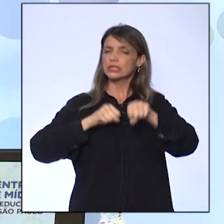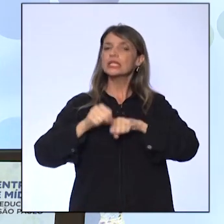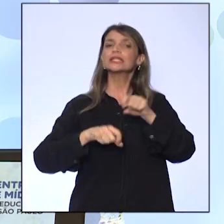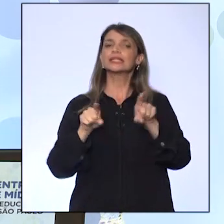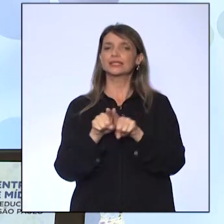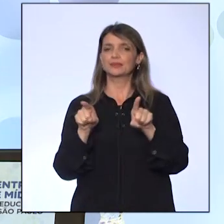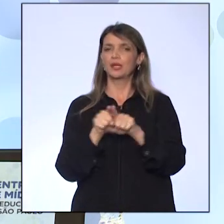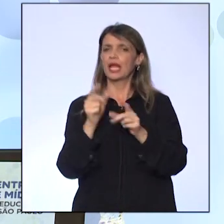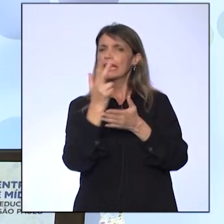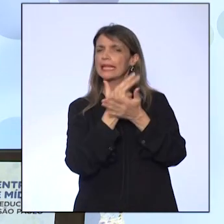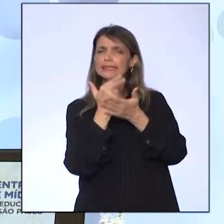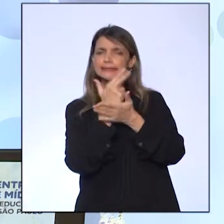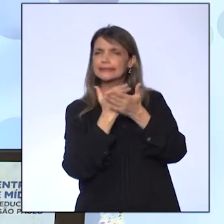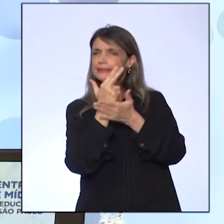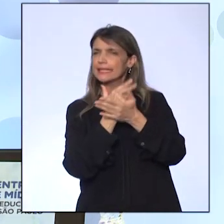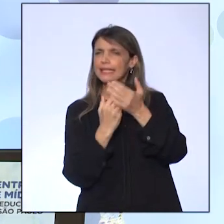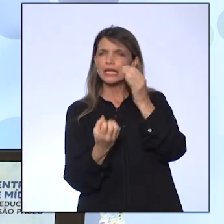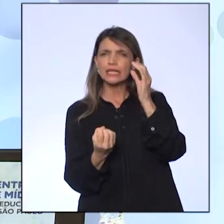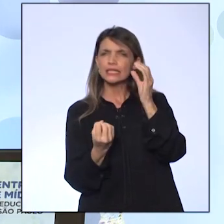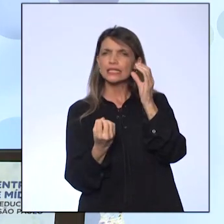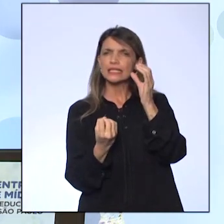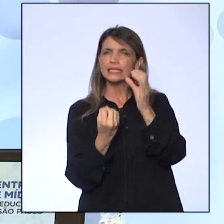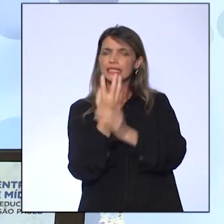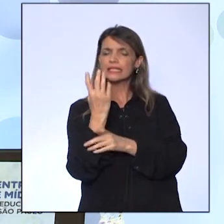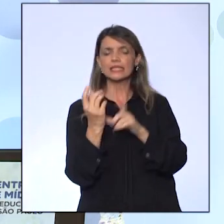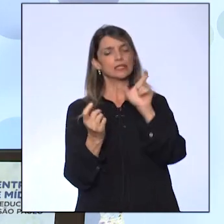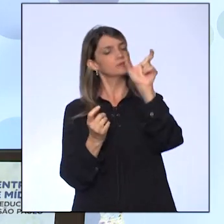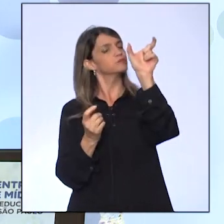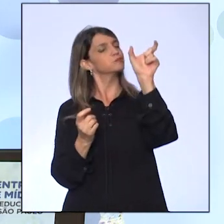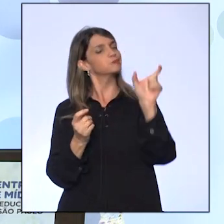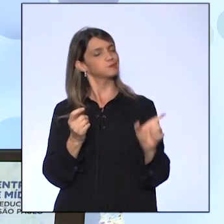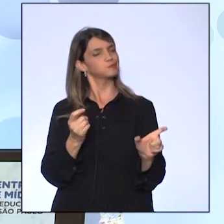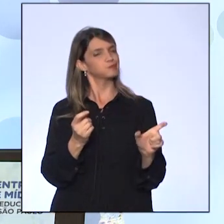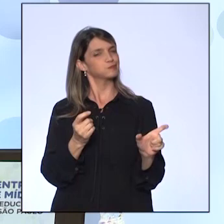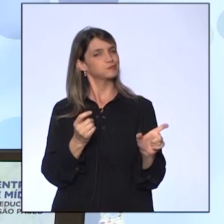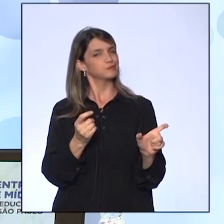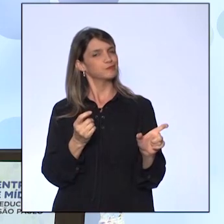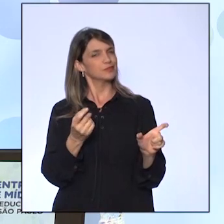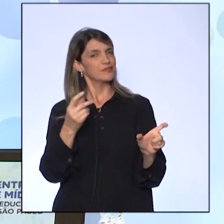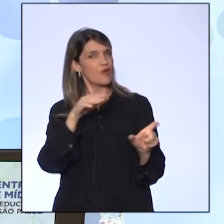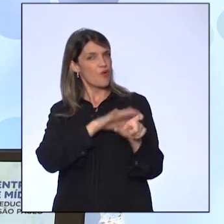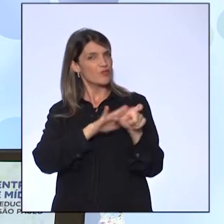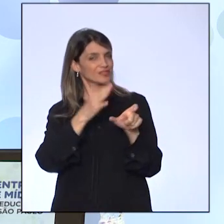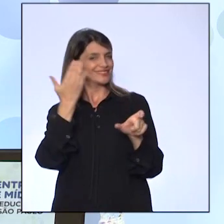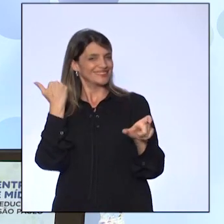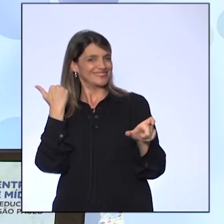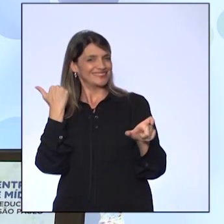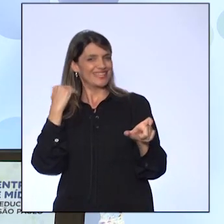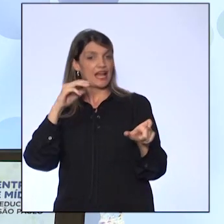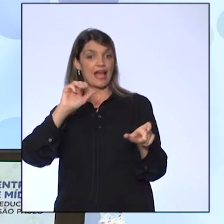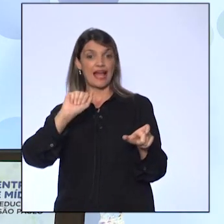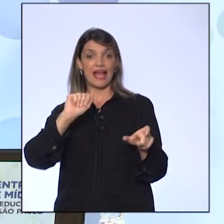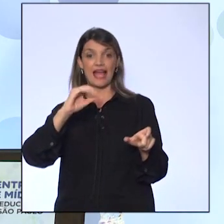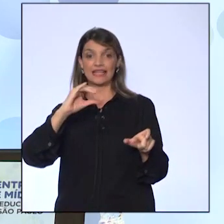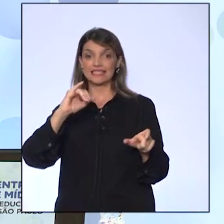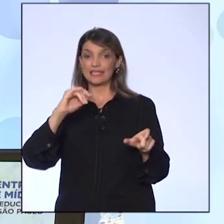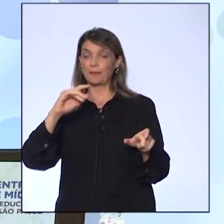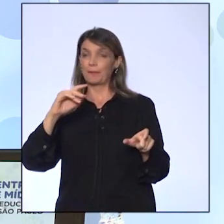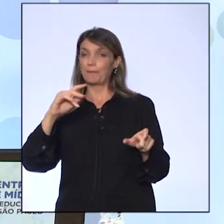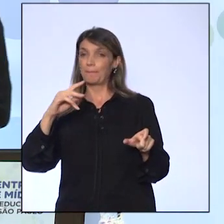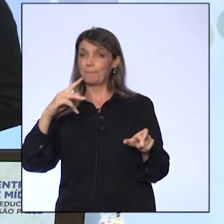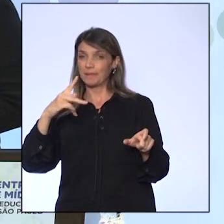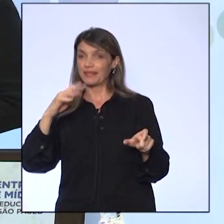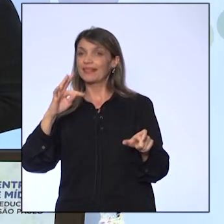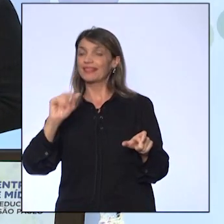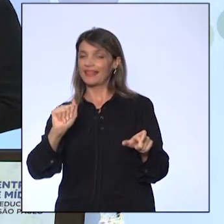Ela desenha, ela criou quem? Um personagem, aquele que nós estávamos conversando. A Cipta. A Cipta foi